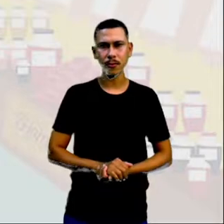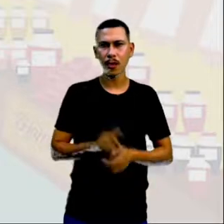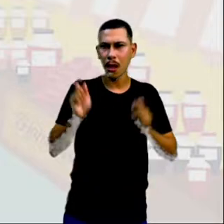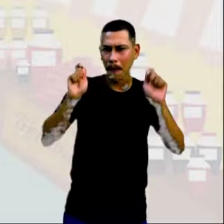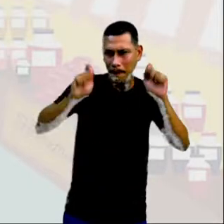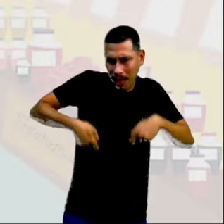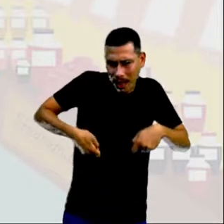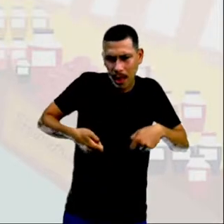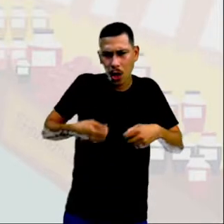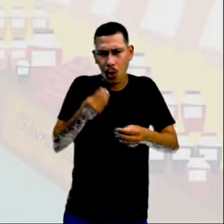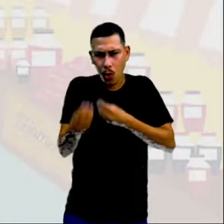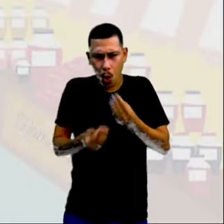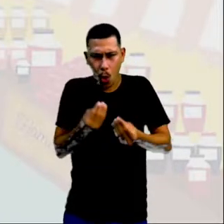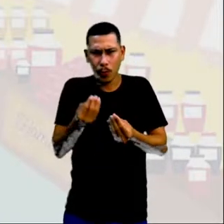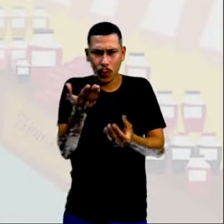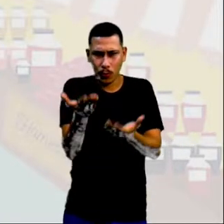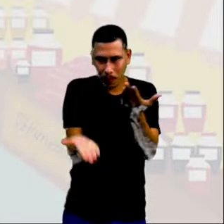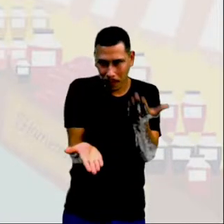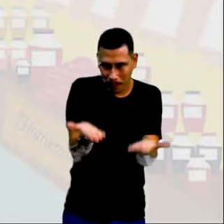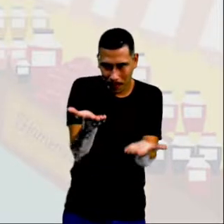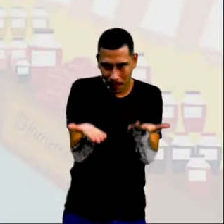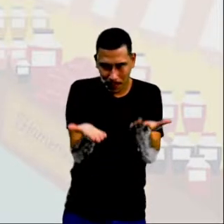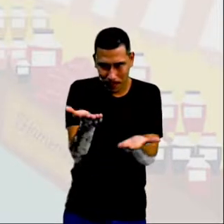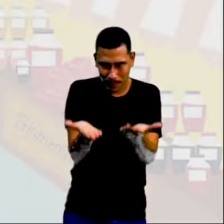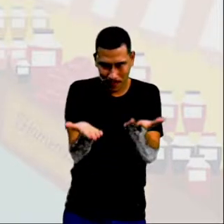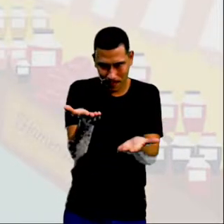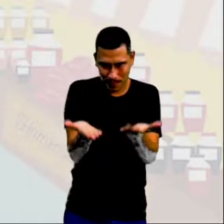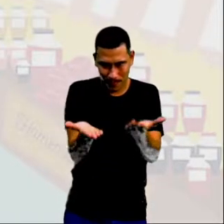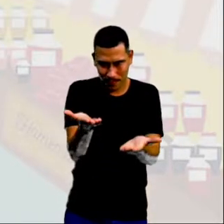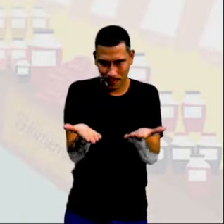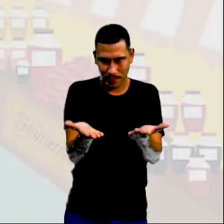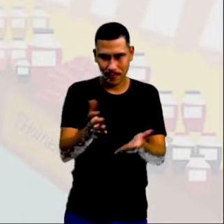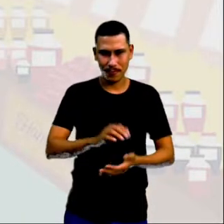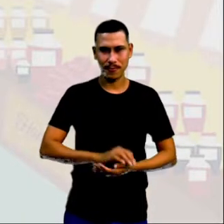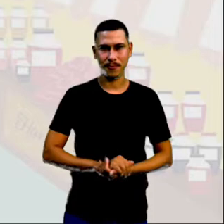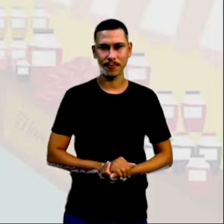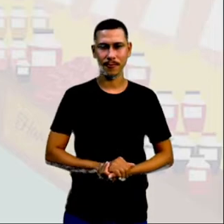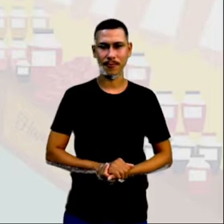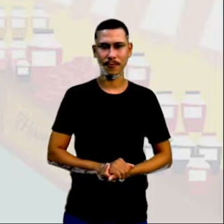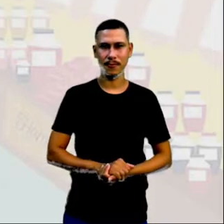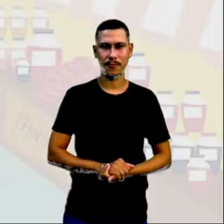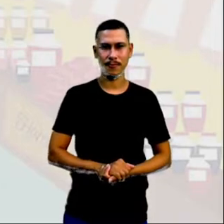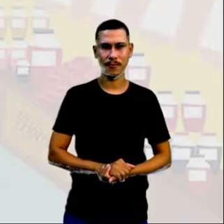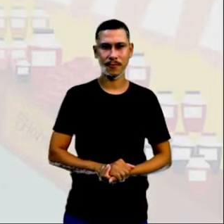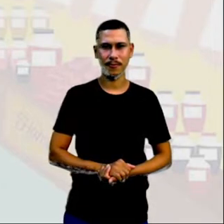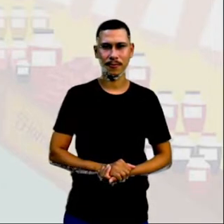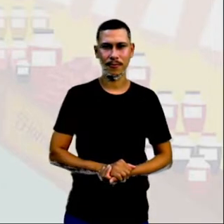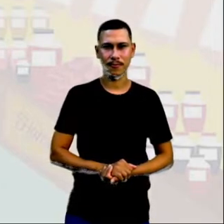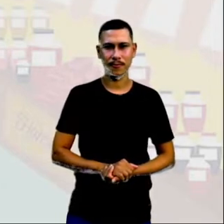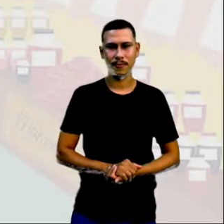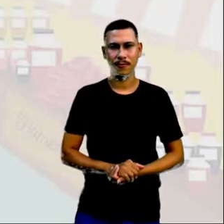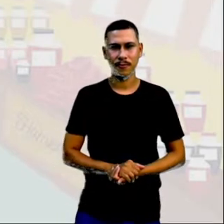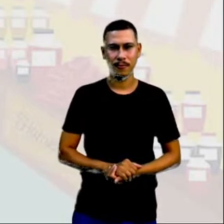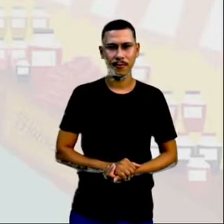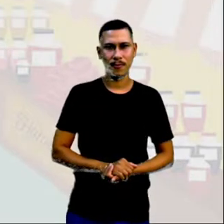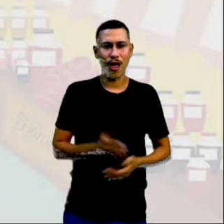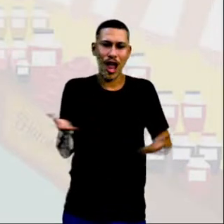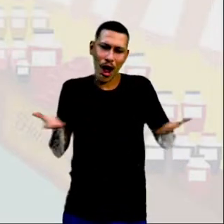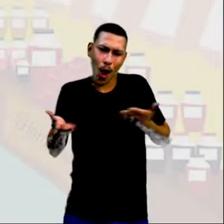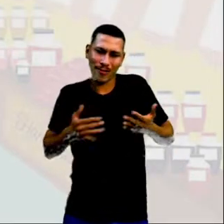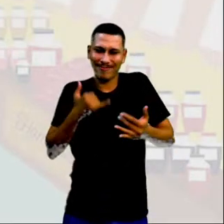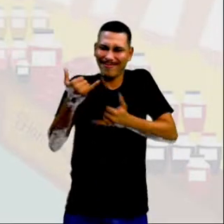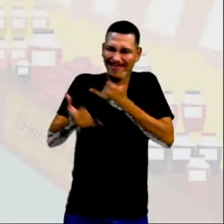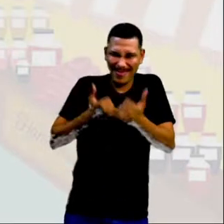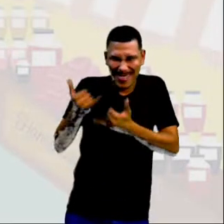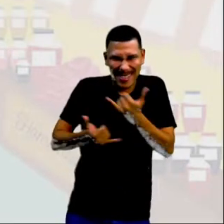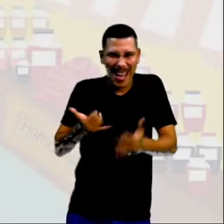medir essas quantidades, a massa, aquilo que a gente chama de peso. Pois então, a gente vai fazer uma brincadeira agora